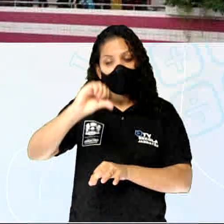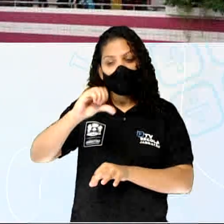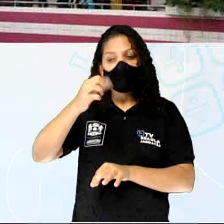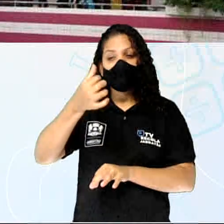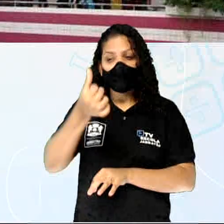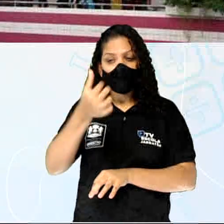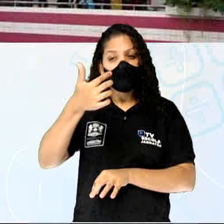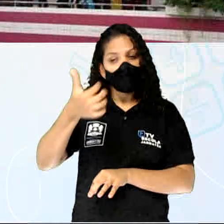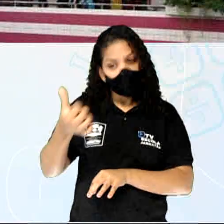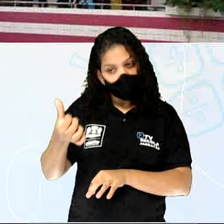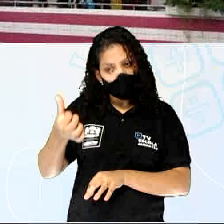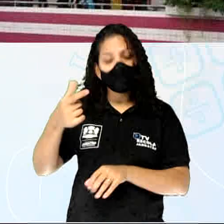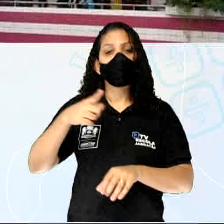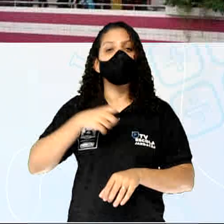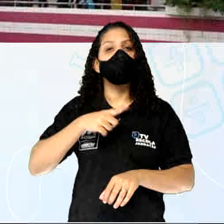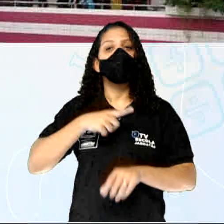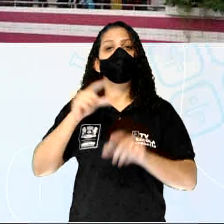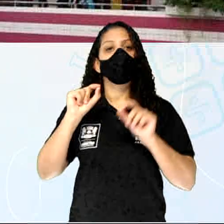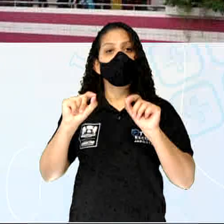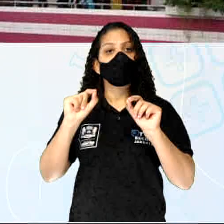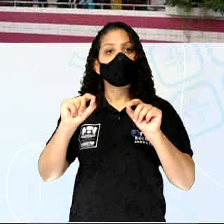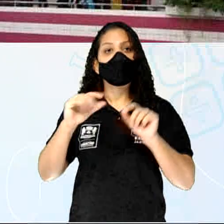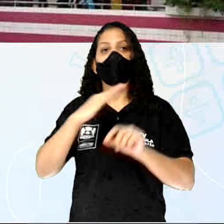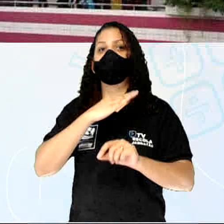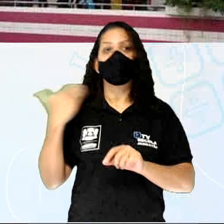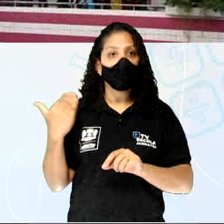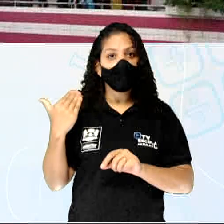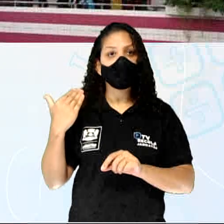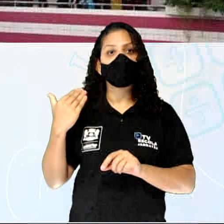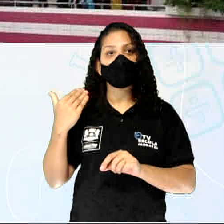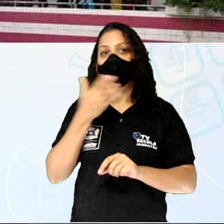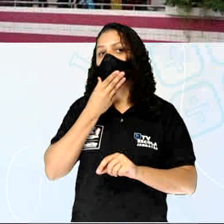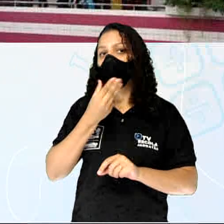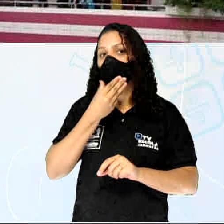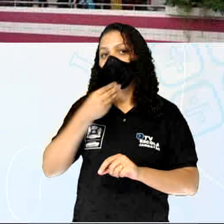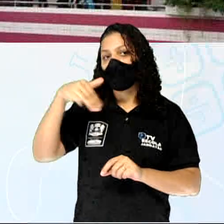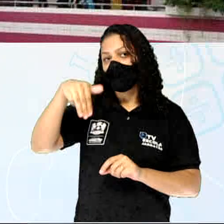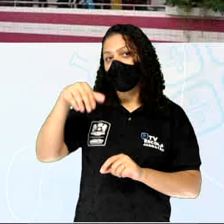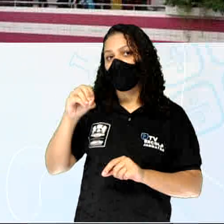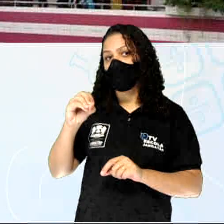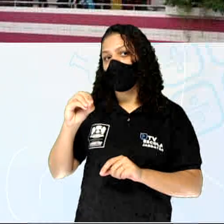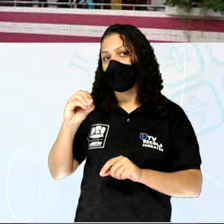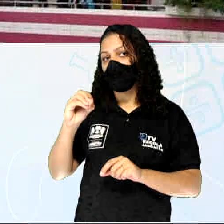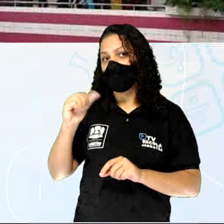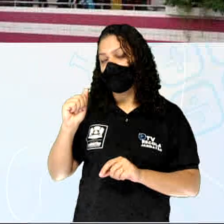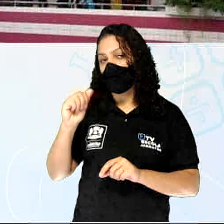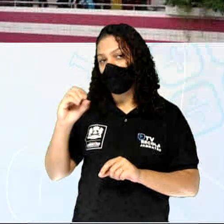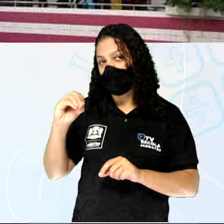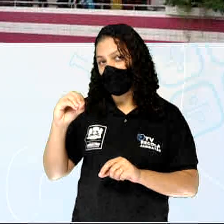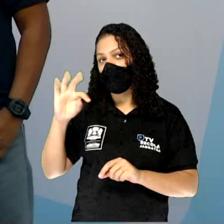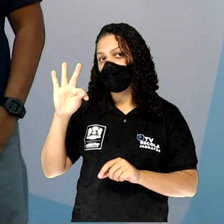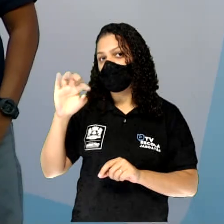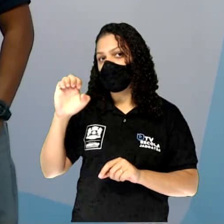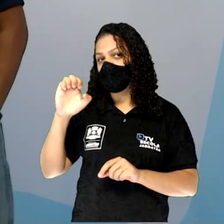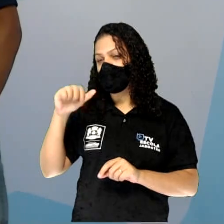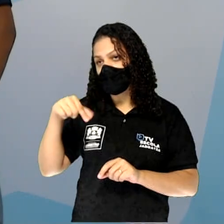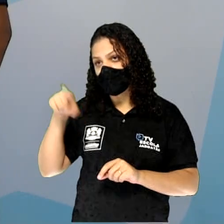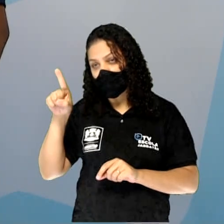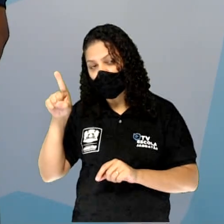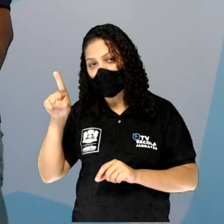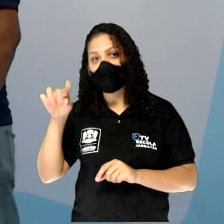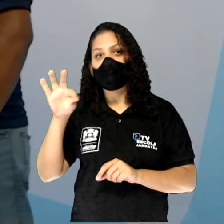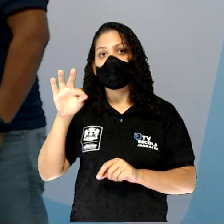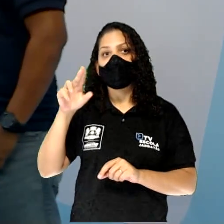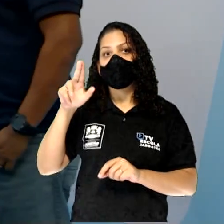1976, morte de Mao Tse-tung. Ou seja, com a morte dele,